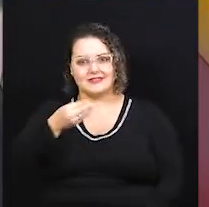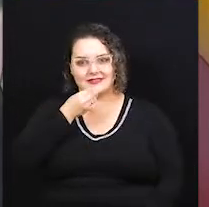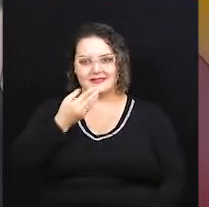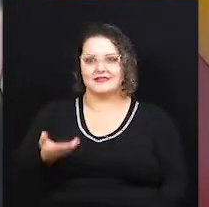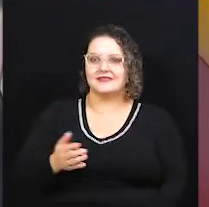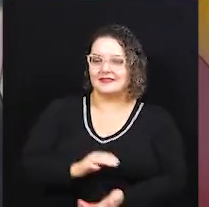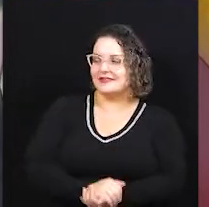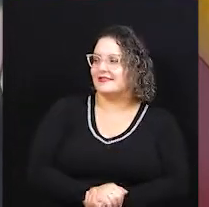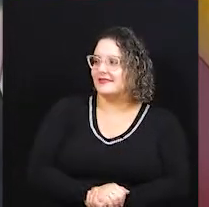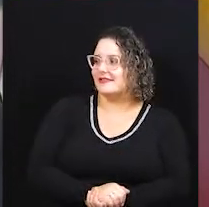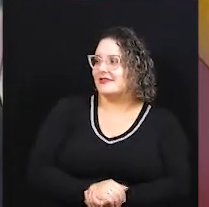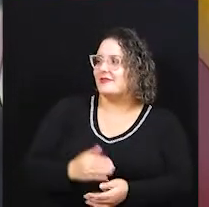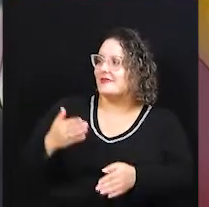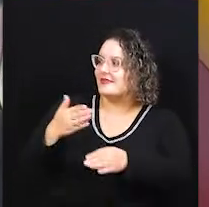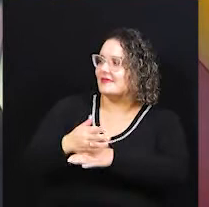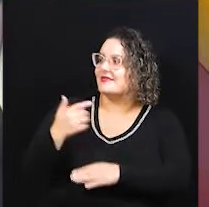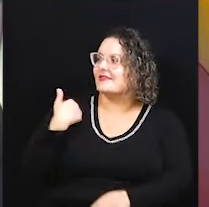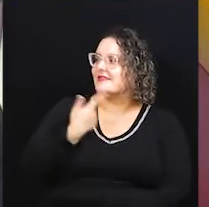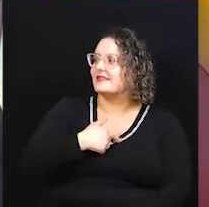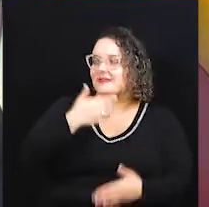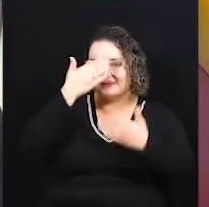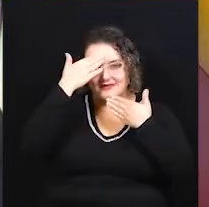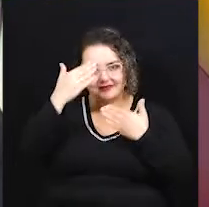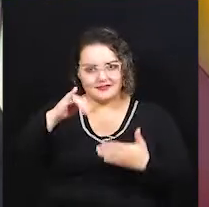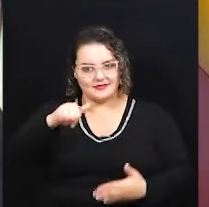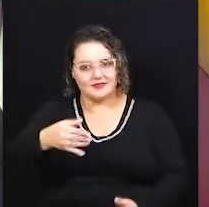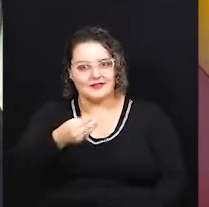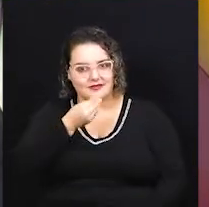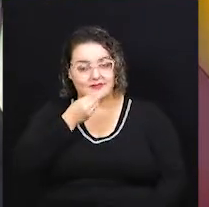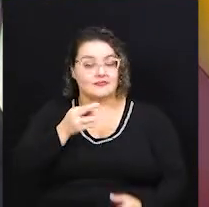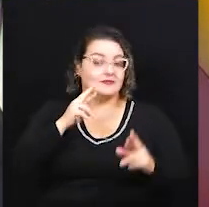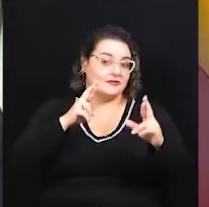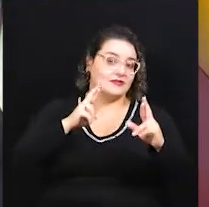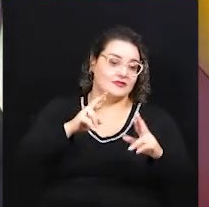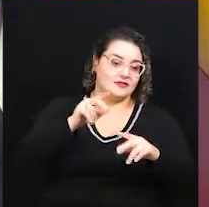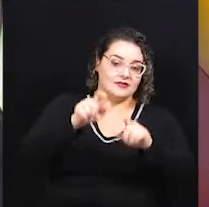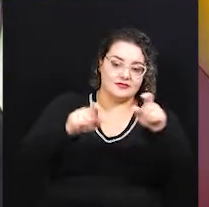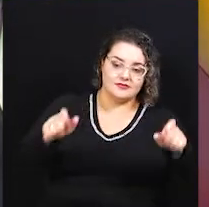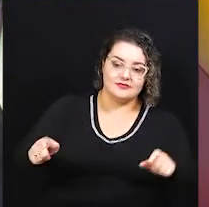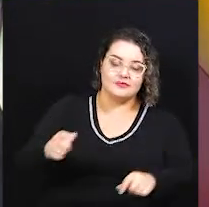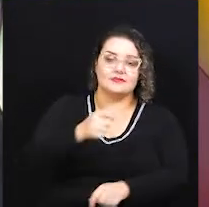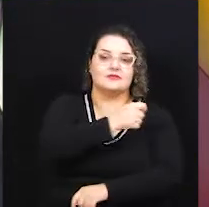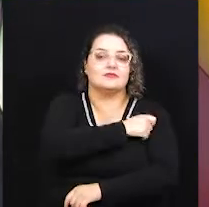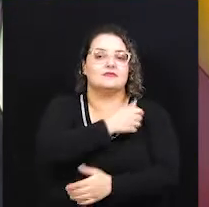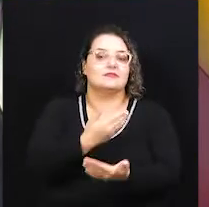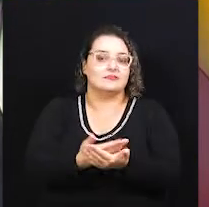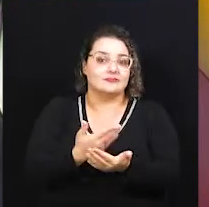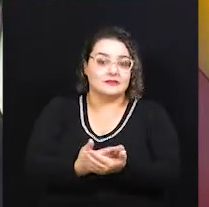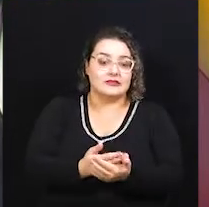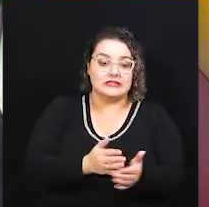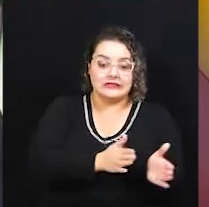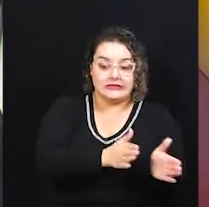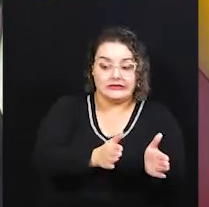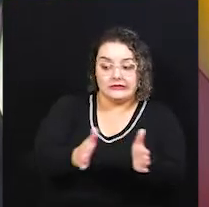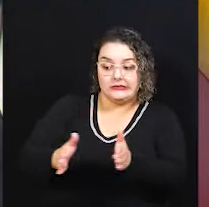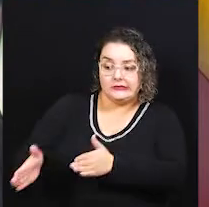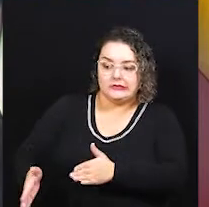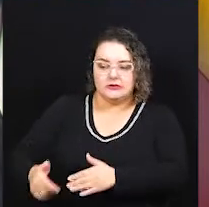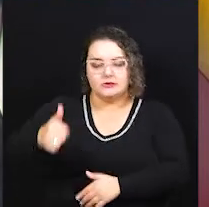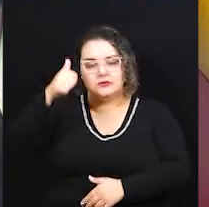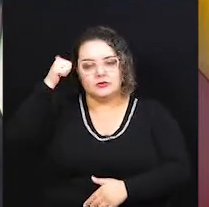oportunidade, por desejo participar aí... aqui com a gente. Obrigado, agradeço a oportunidade e desejo aos estudantes, né, que estão aí nessa maratona de